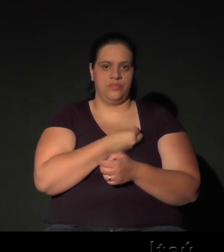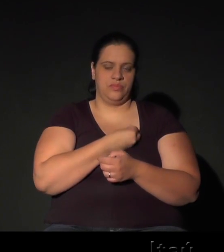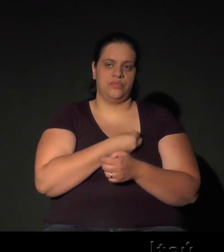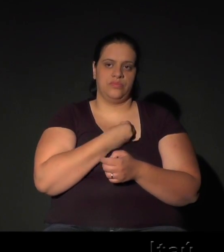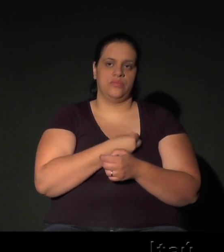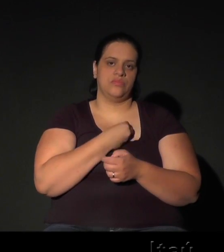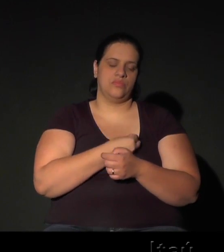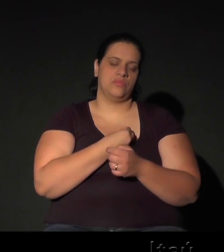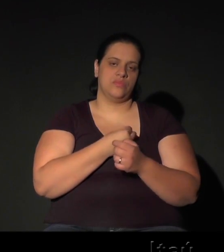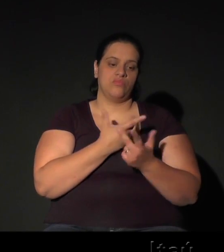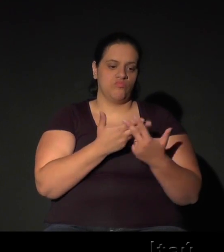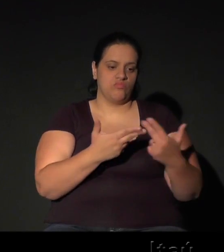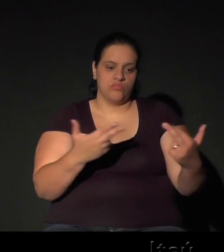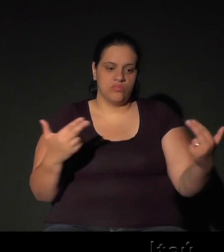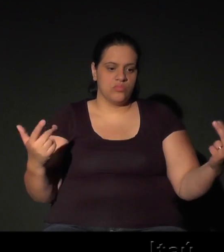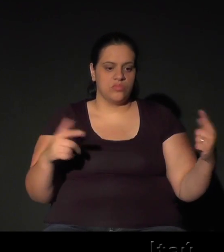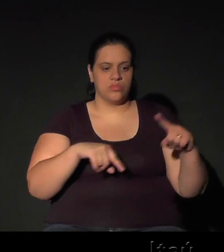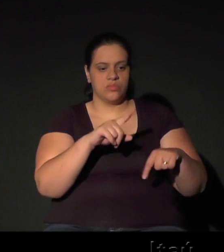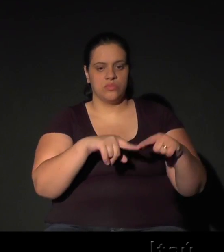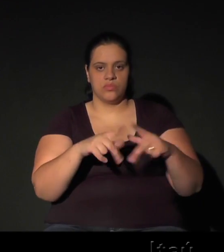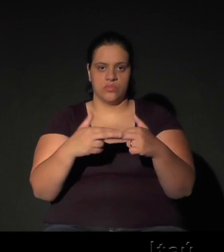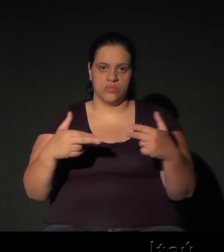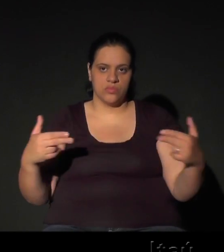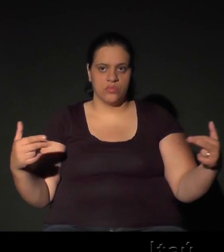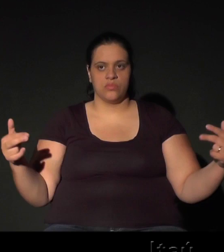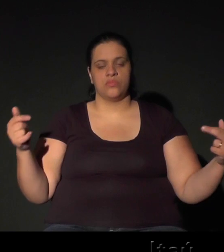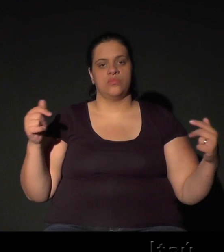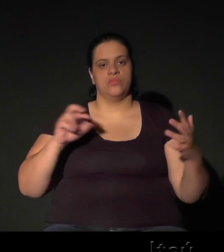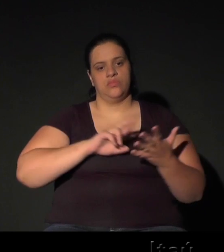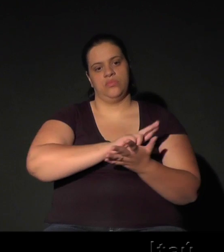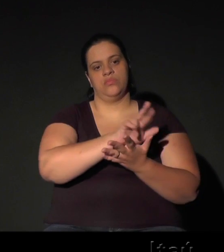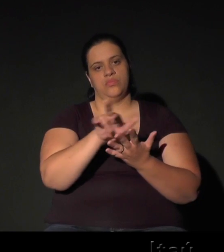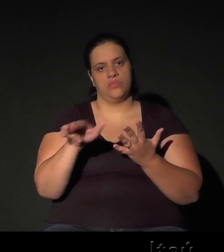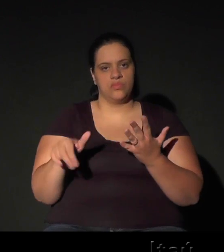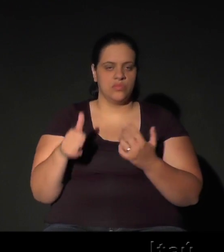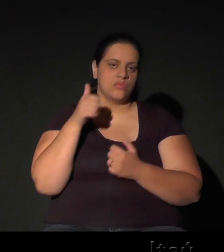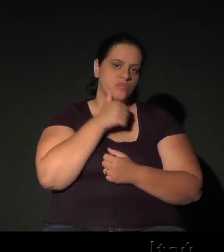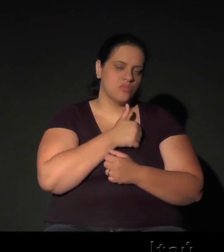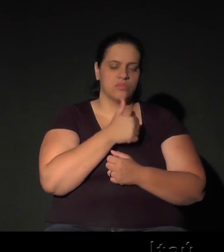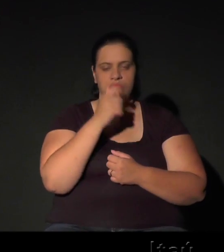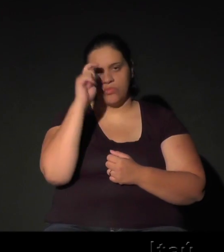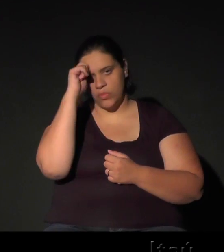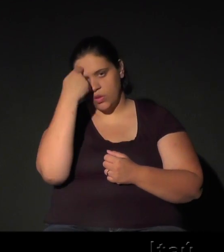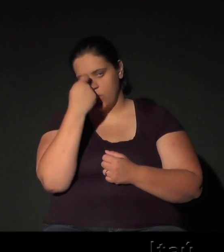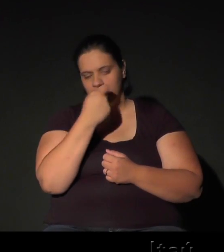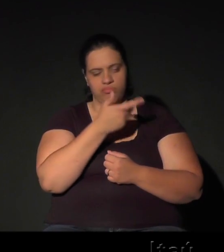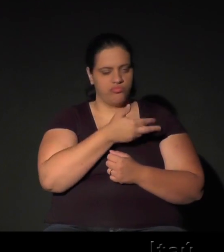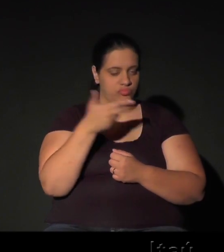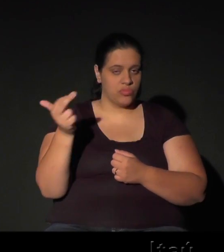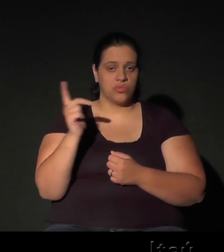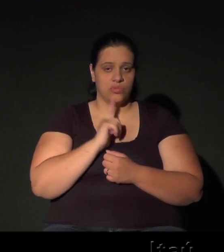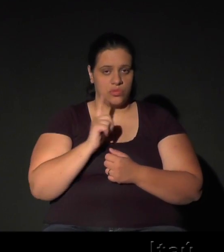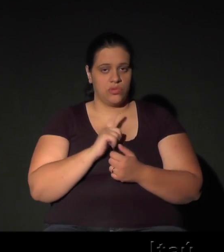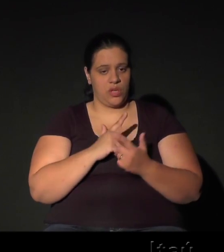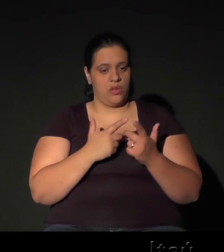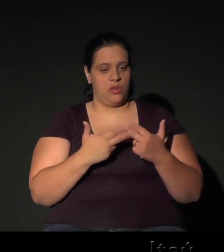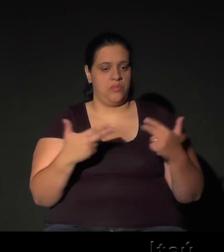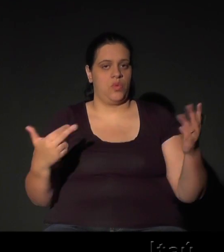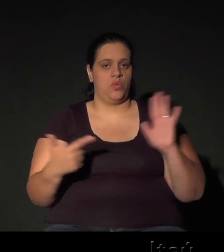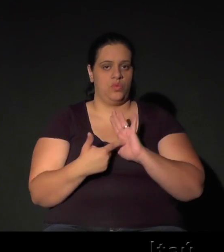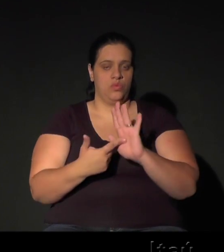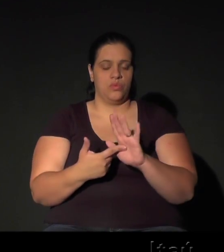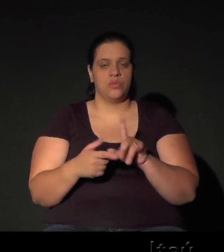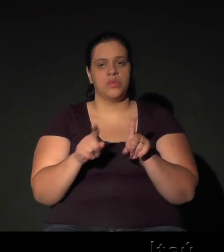que né os produtos para os grupos os mais diversos tanto as mulheres os negros né eles existem então e tem uma